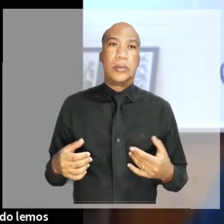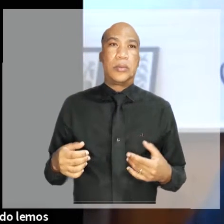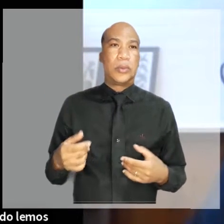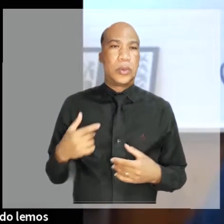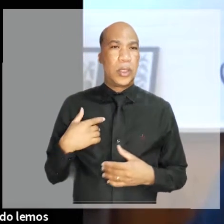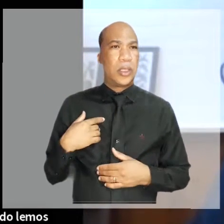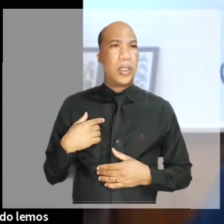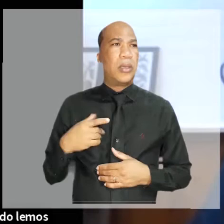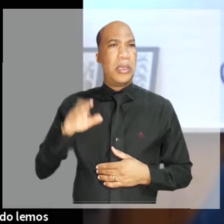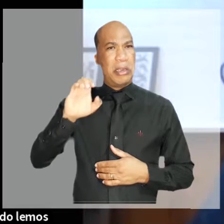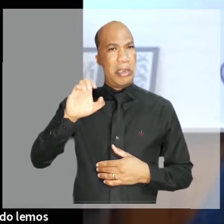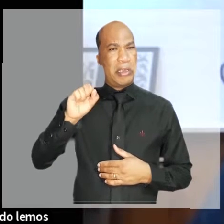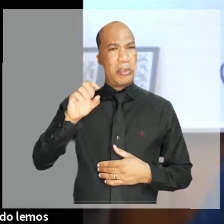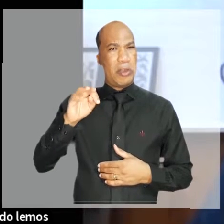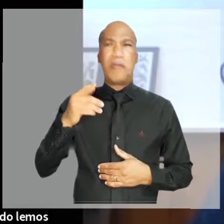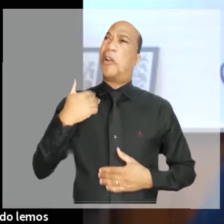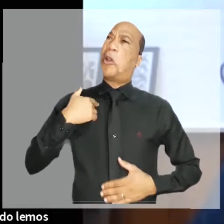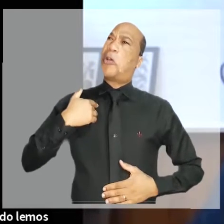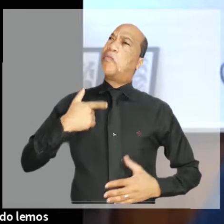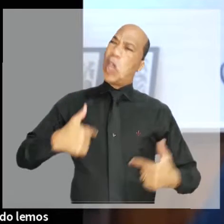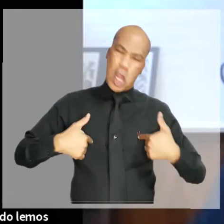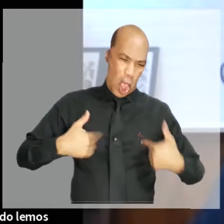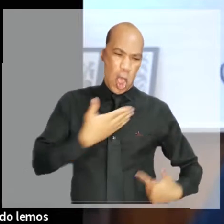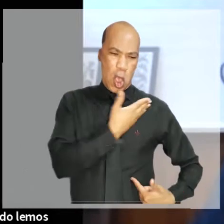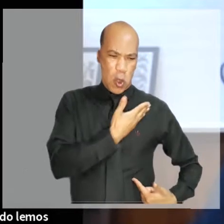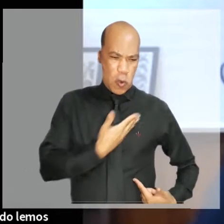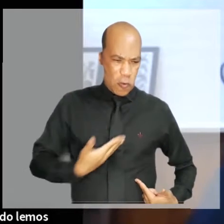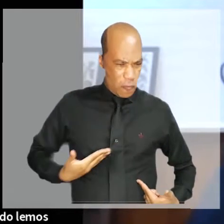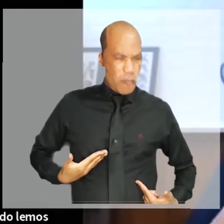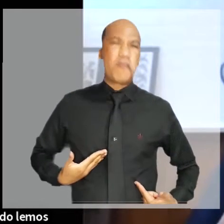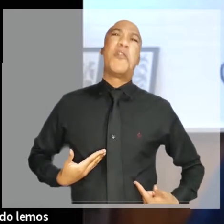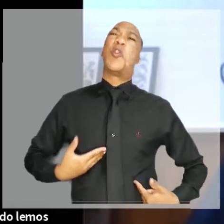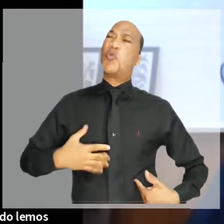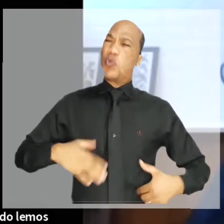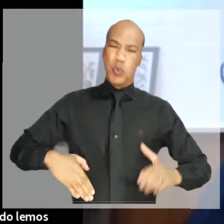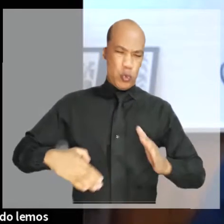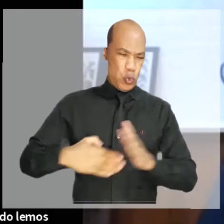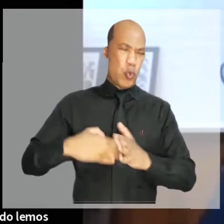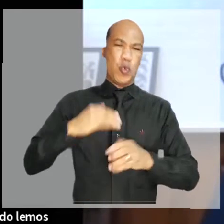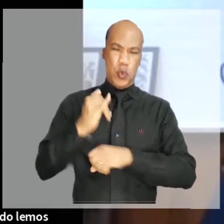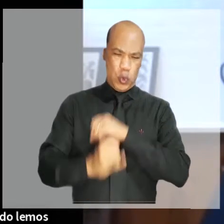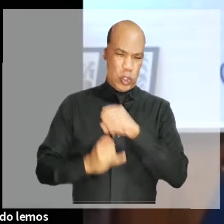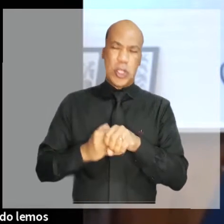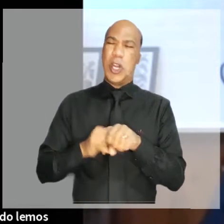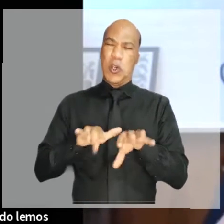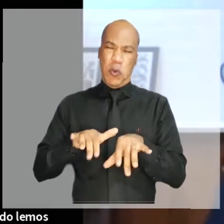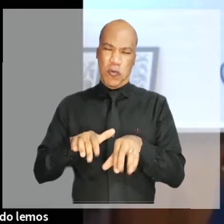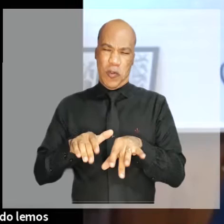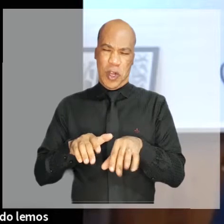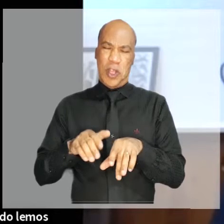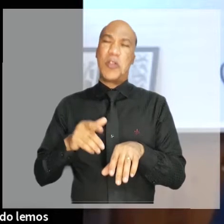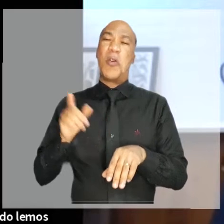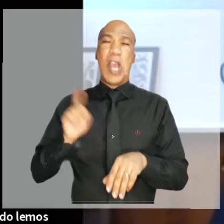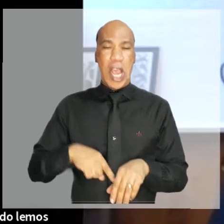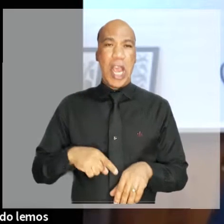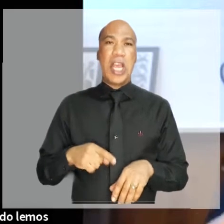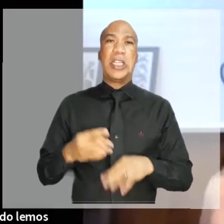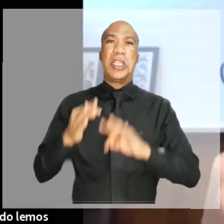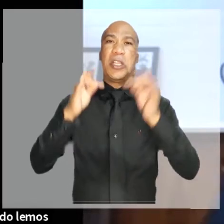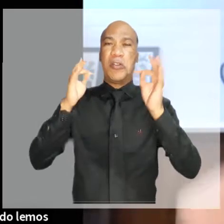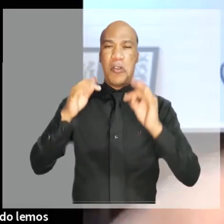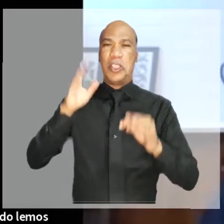do planeta. E é muito impressionante mesmo, porque o cidadão estoniano, já há algum